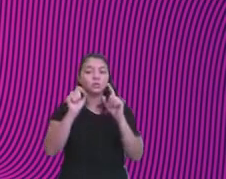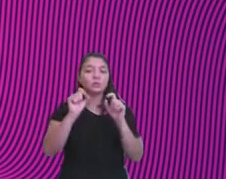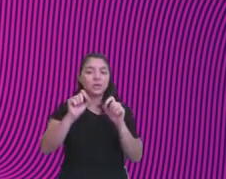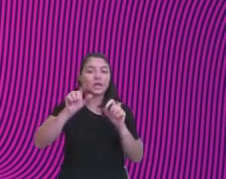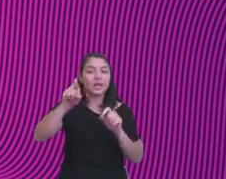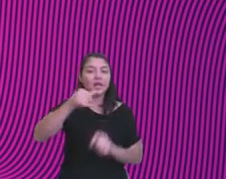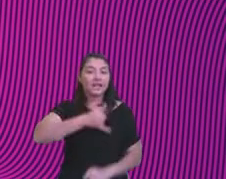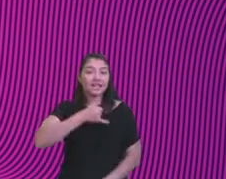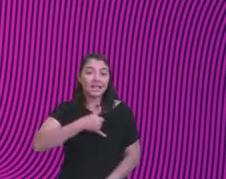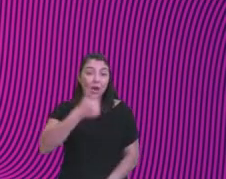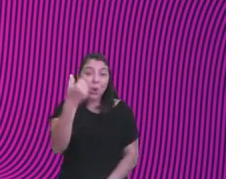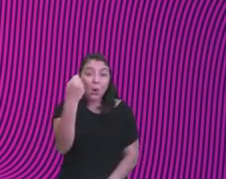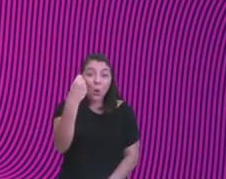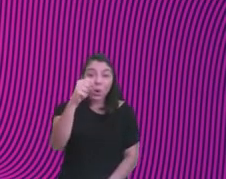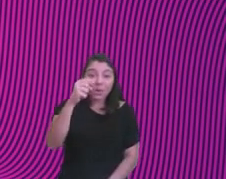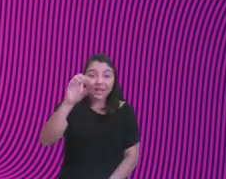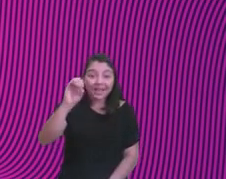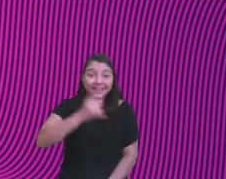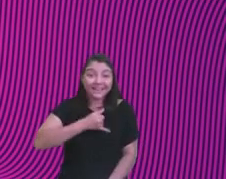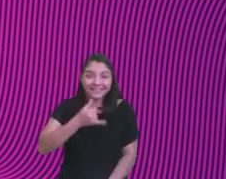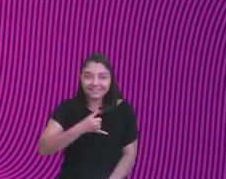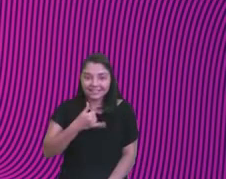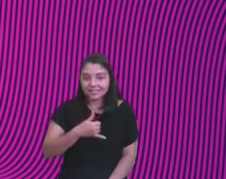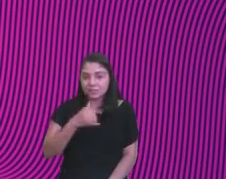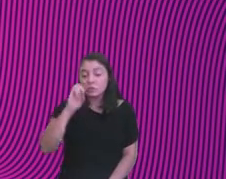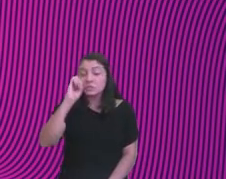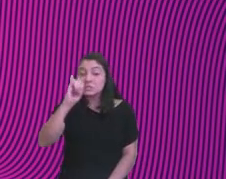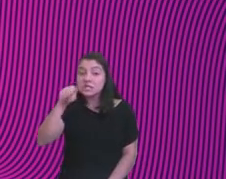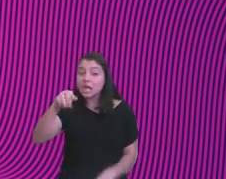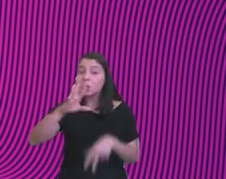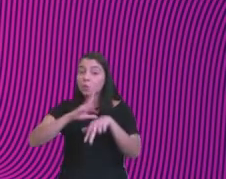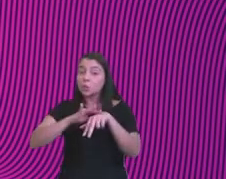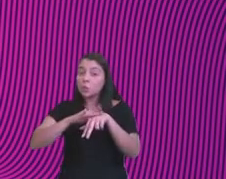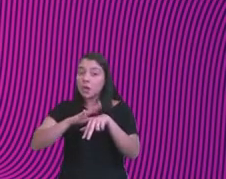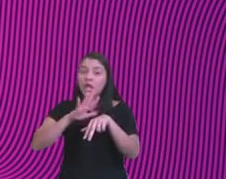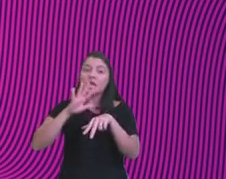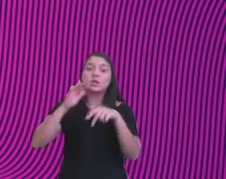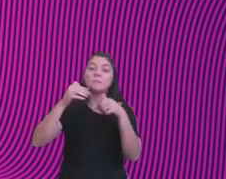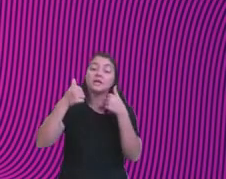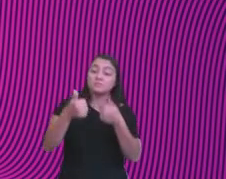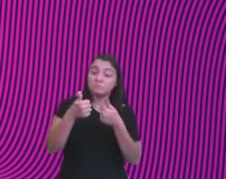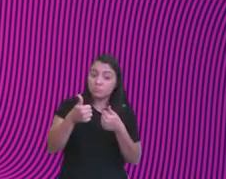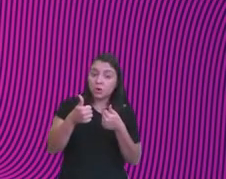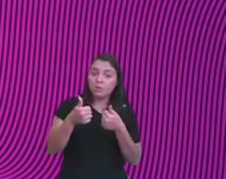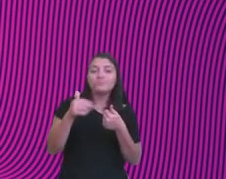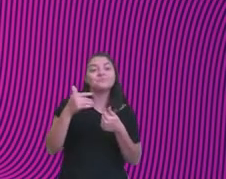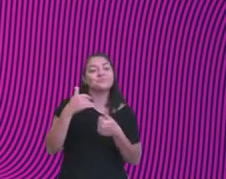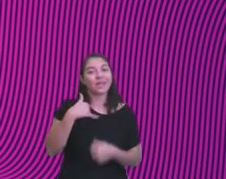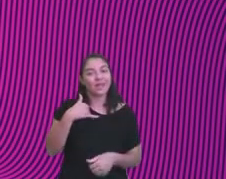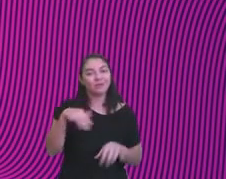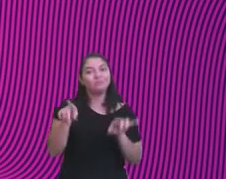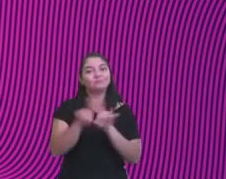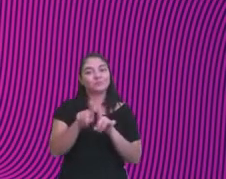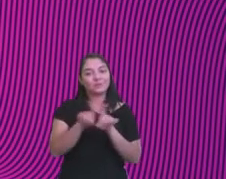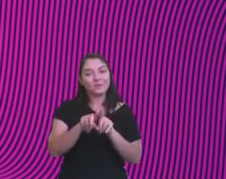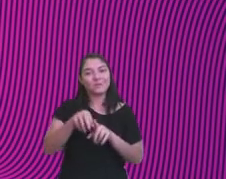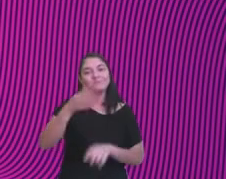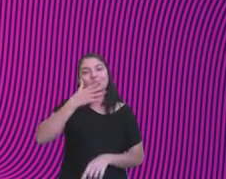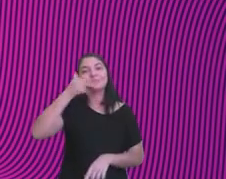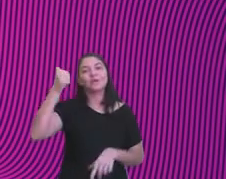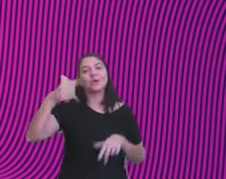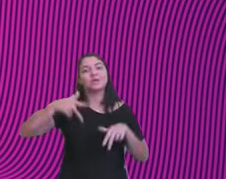de tumor, fosse um doente que tivesse uma condição clínica razoável, eu ainda sugeriria, dividindo com ele sempre, a cirurgia.